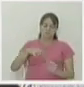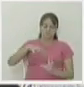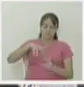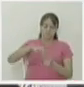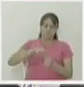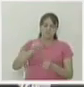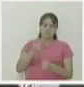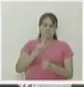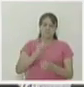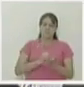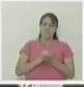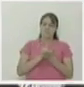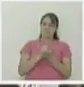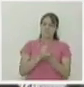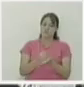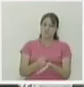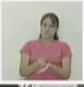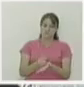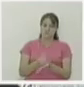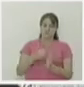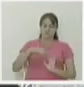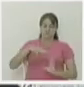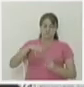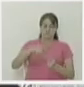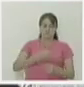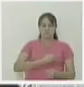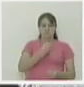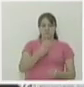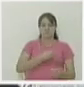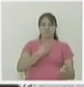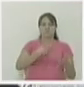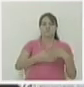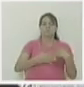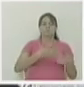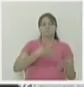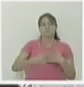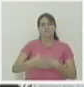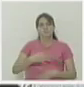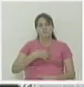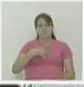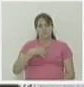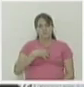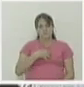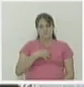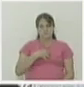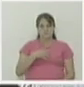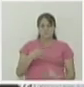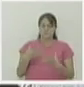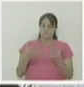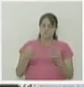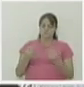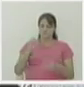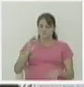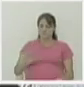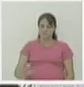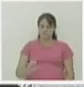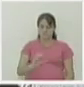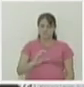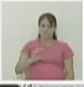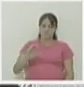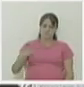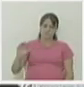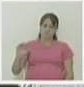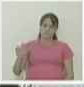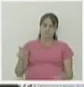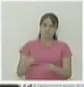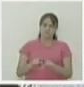não compreende isso e o mundo vive a sua moda. E muitos cristãos, muitos católicos